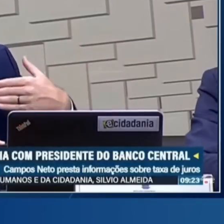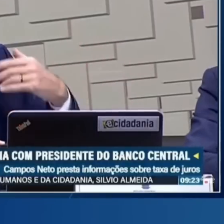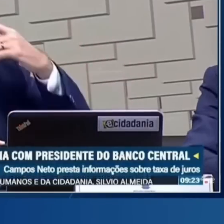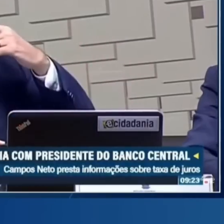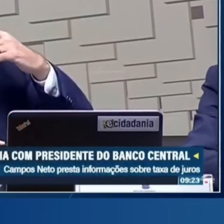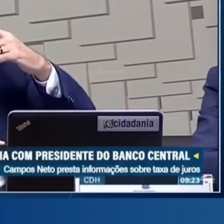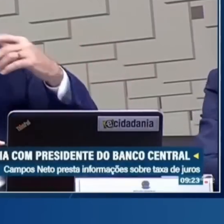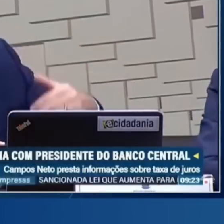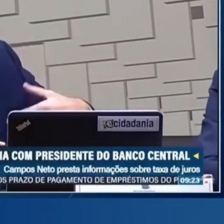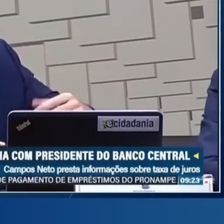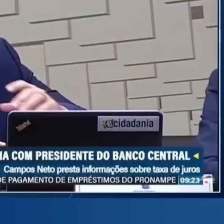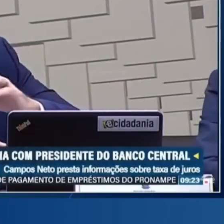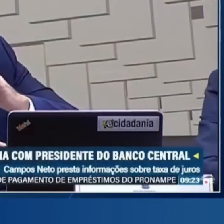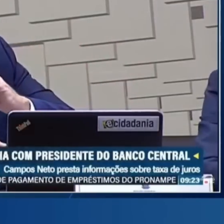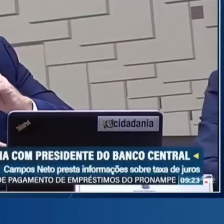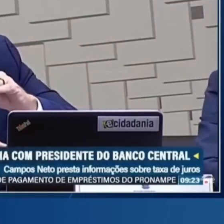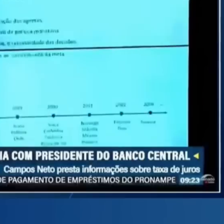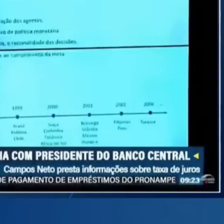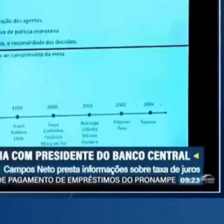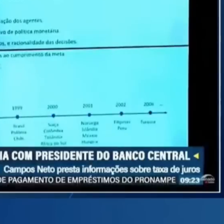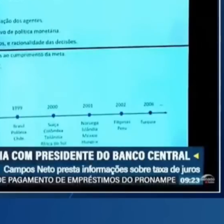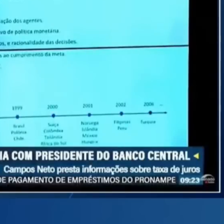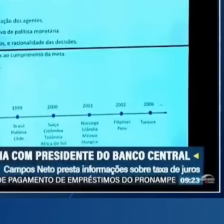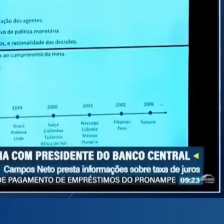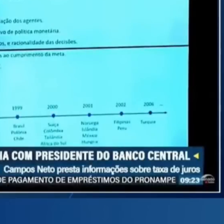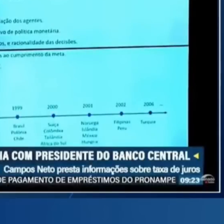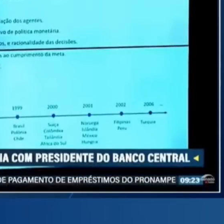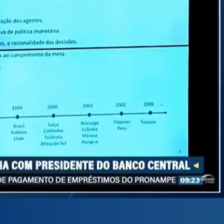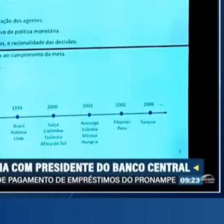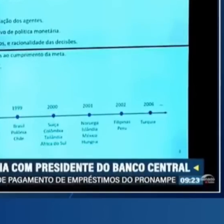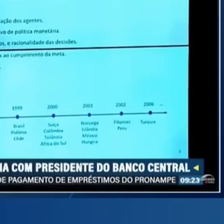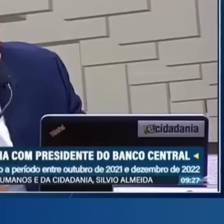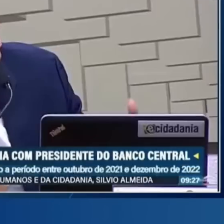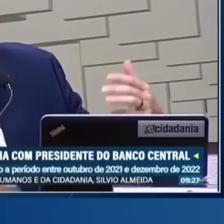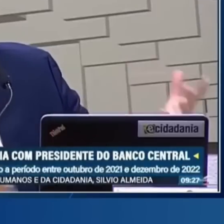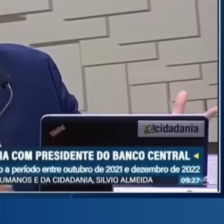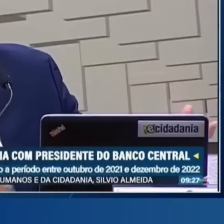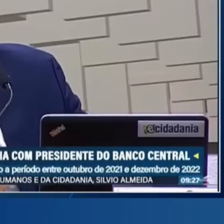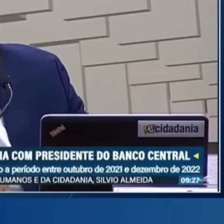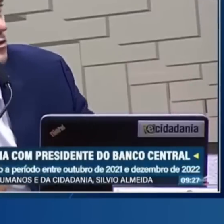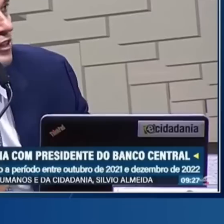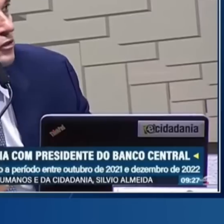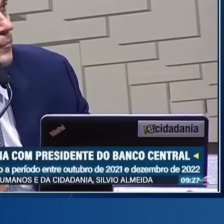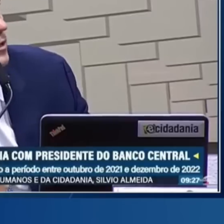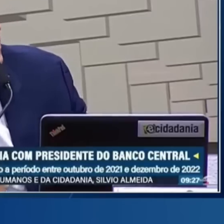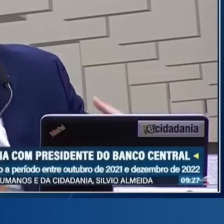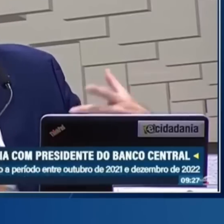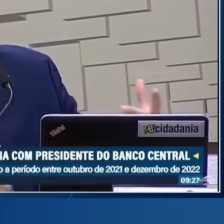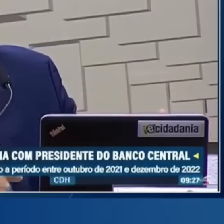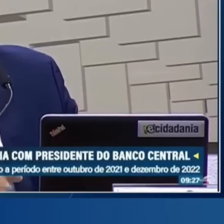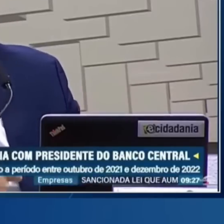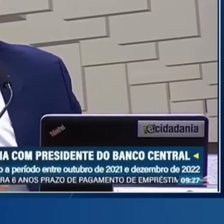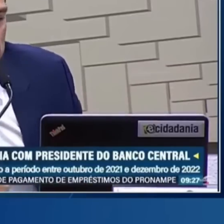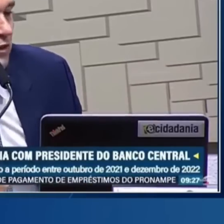uma coisa chamada pleno emprego. E ao manter a taxa de juros em 13,75%, num período ainda de